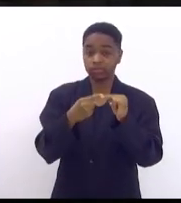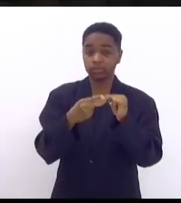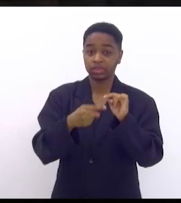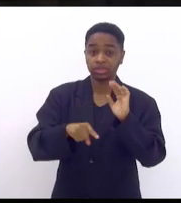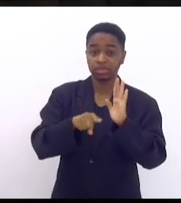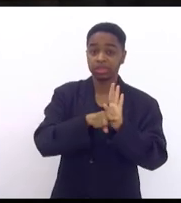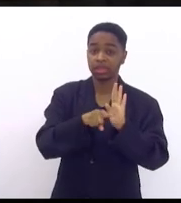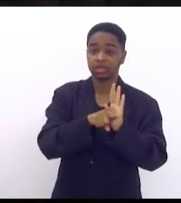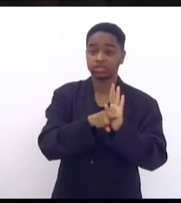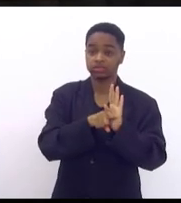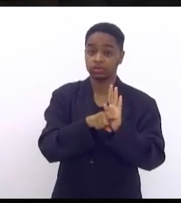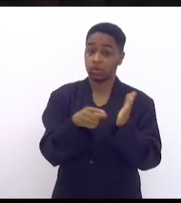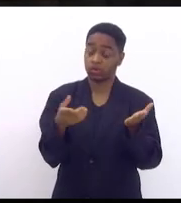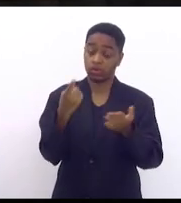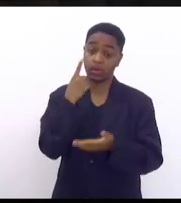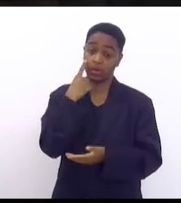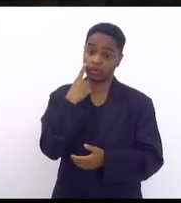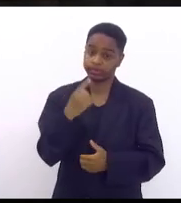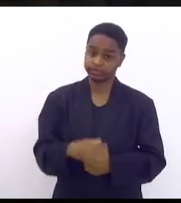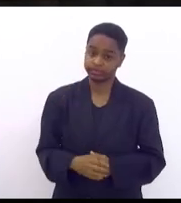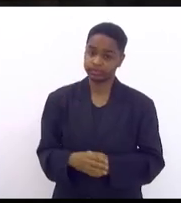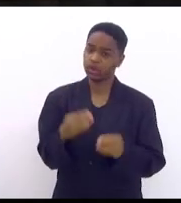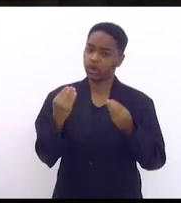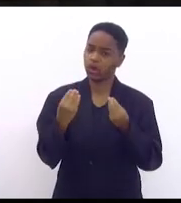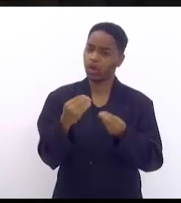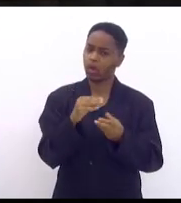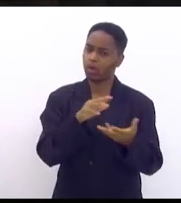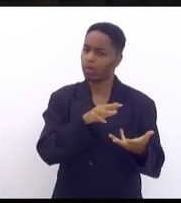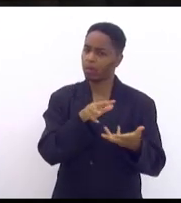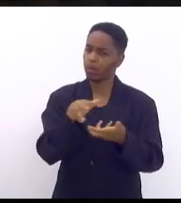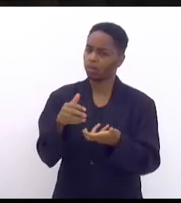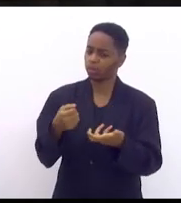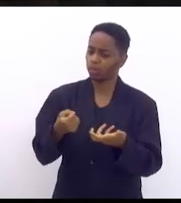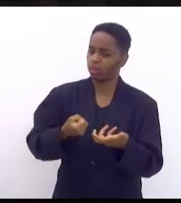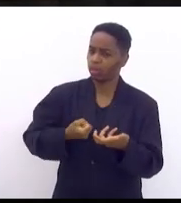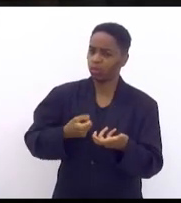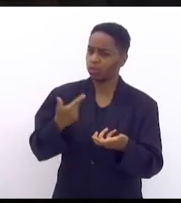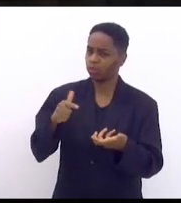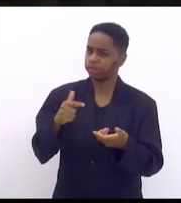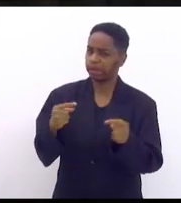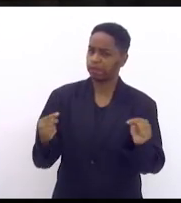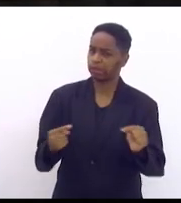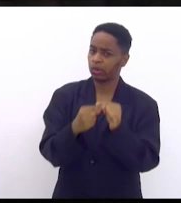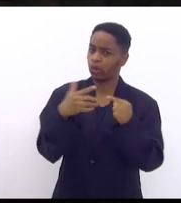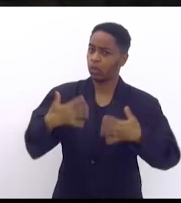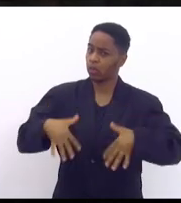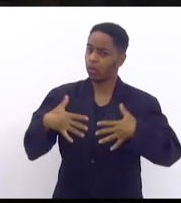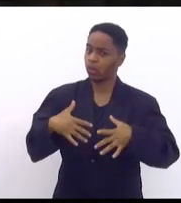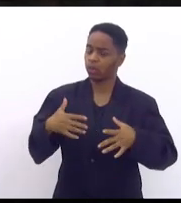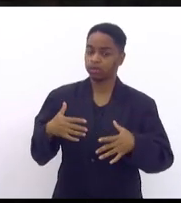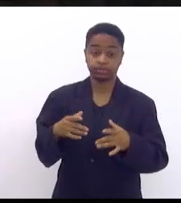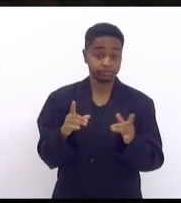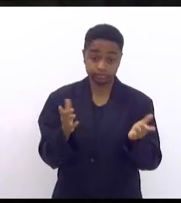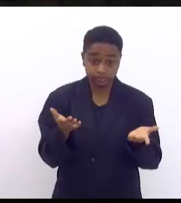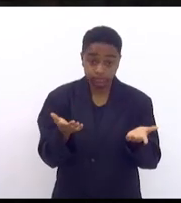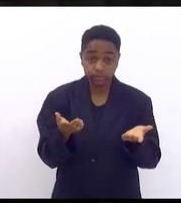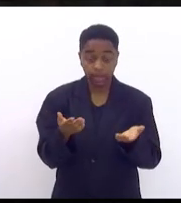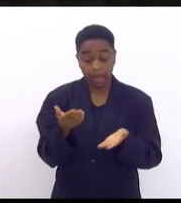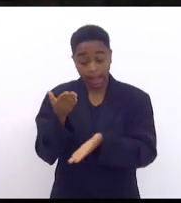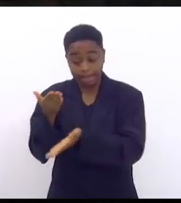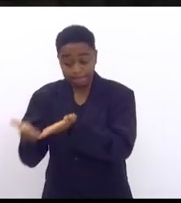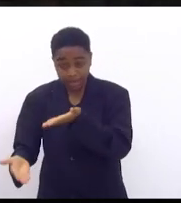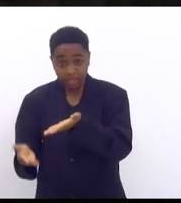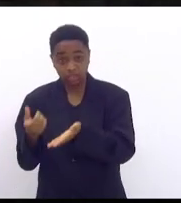bilhões e meio. Veja, como no mundo dos números coincidência não existe, é claro, essa perda gerou esse